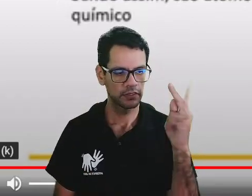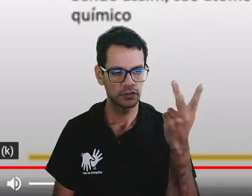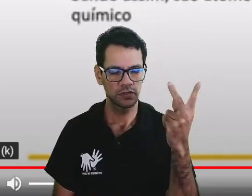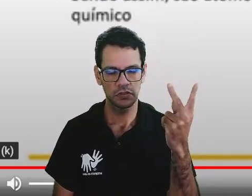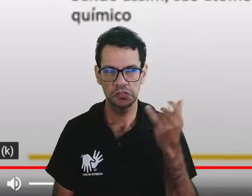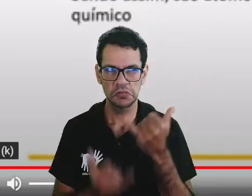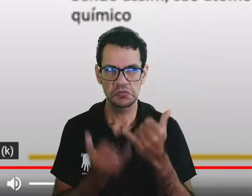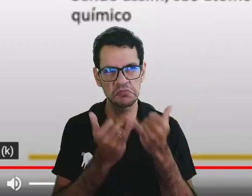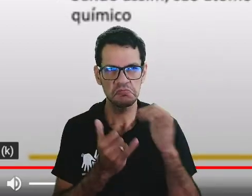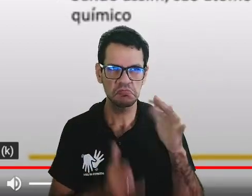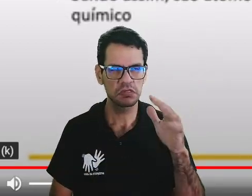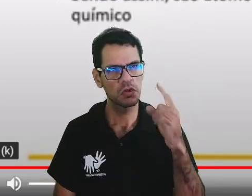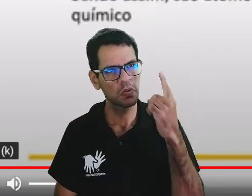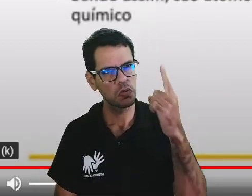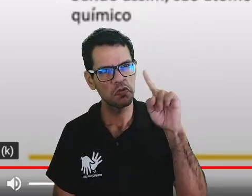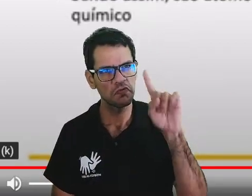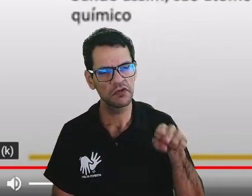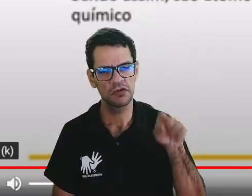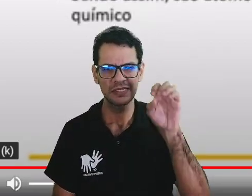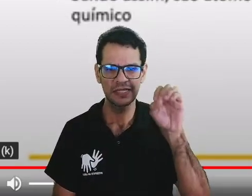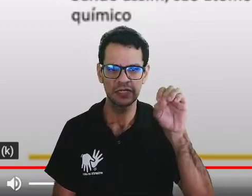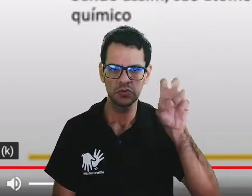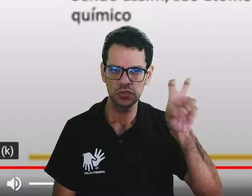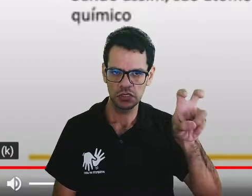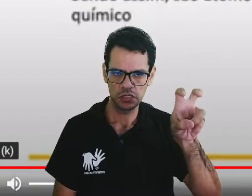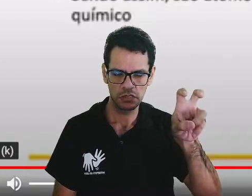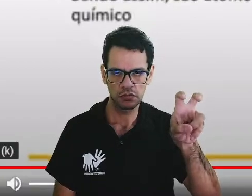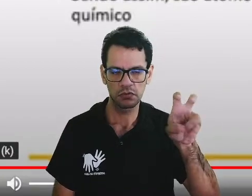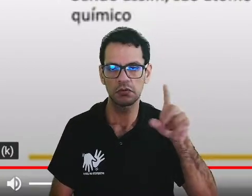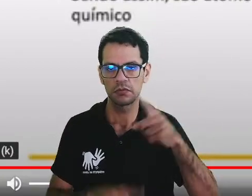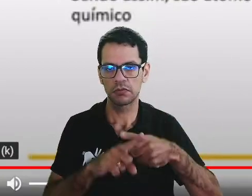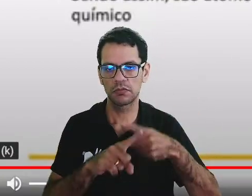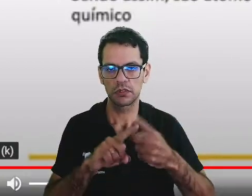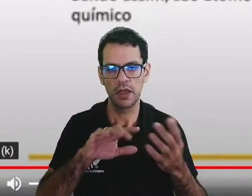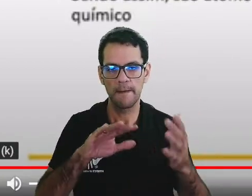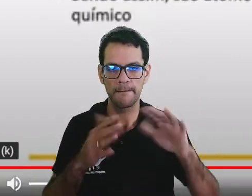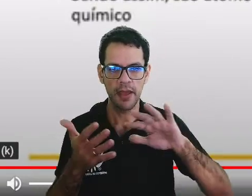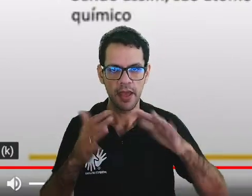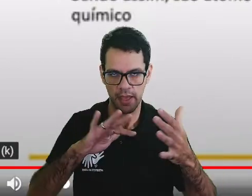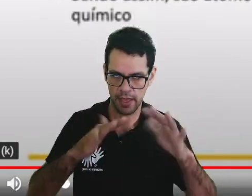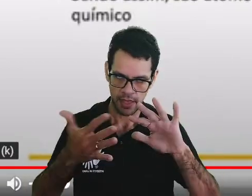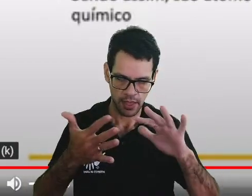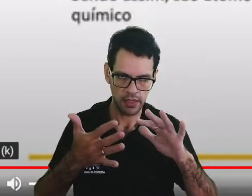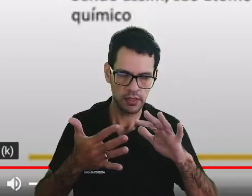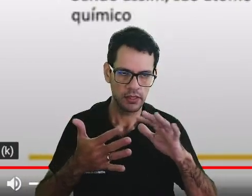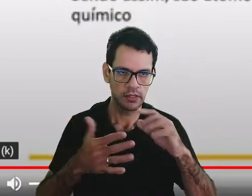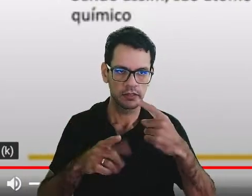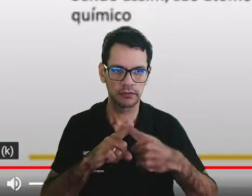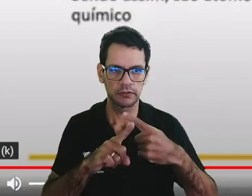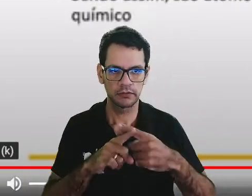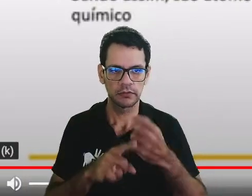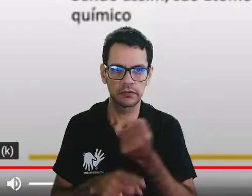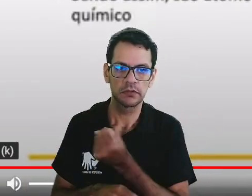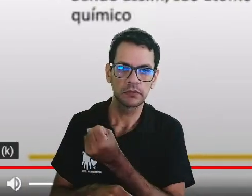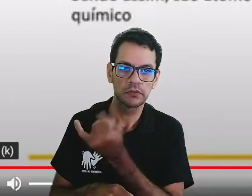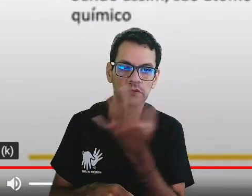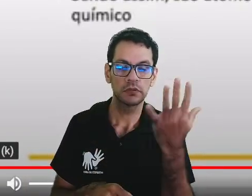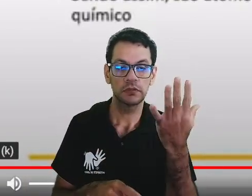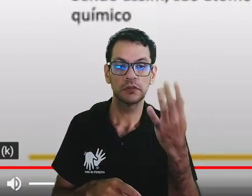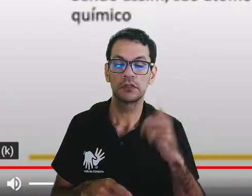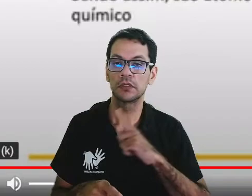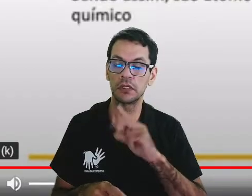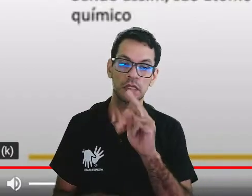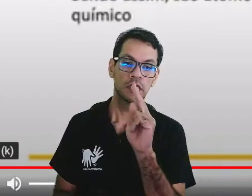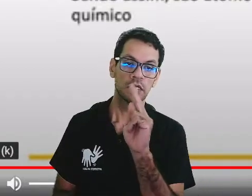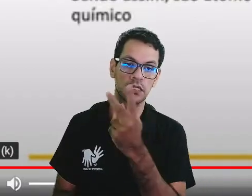acho que é 1,05, se eu não me engano. Porque é feita uma média ponderada com a quantidade, né, de hidrogênio